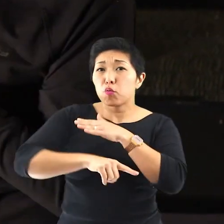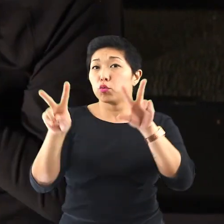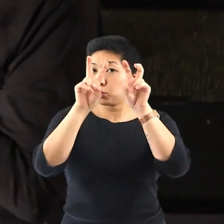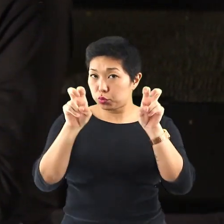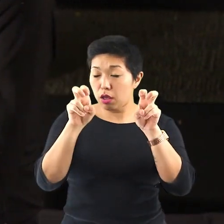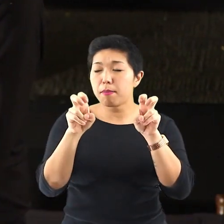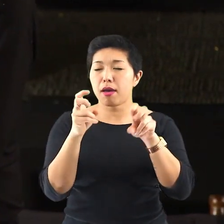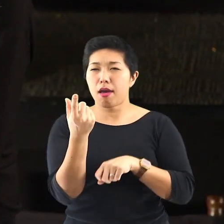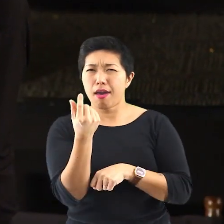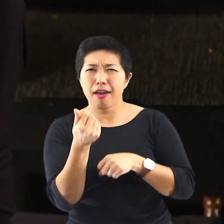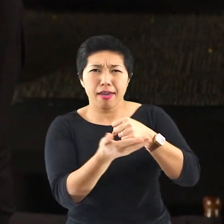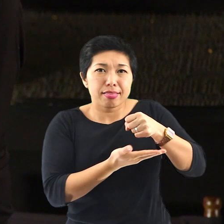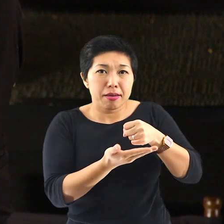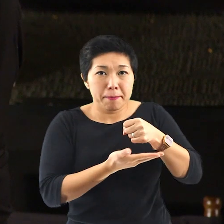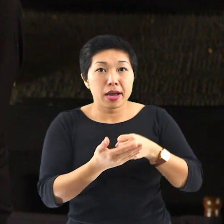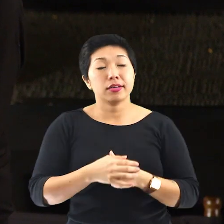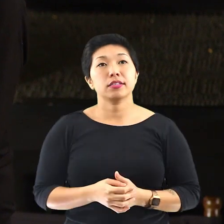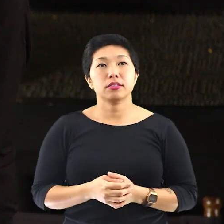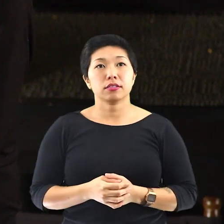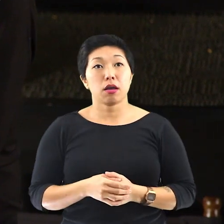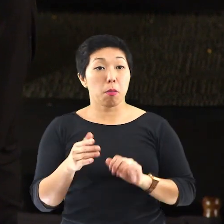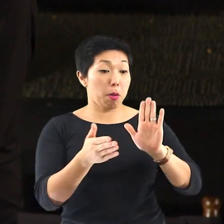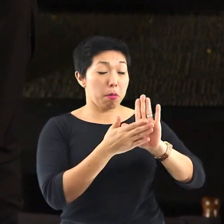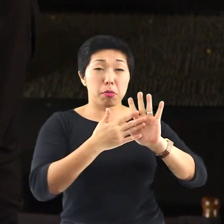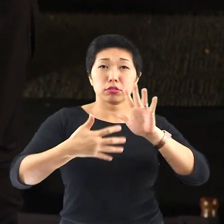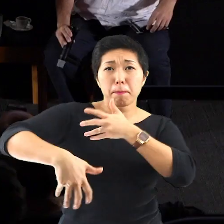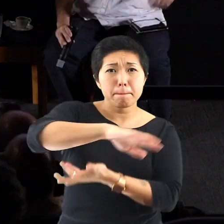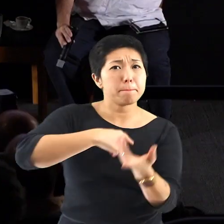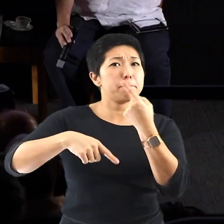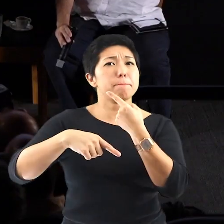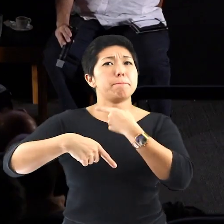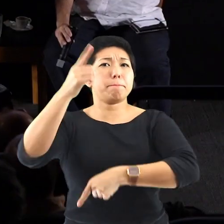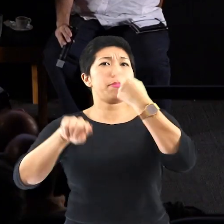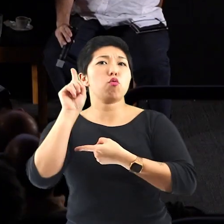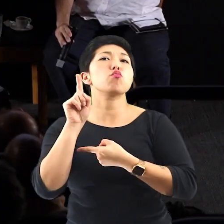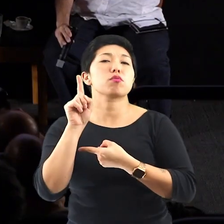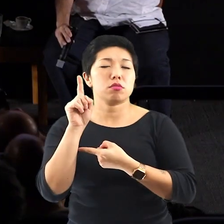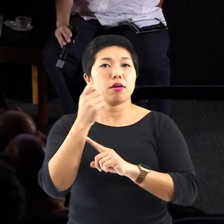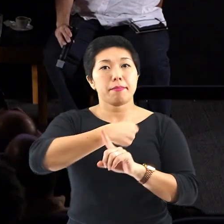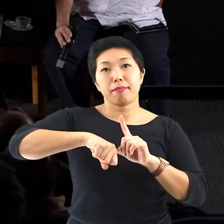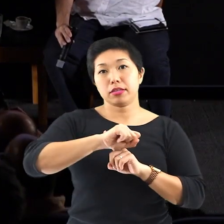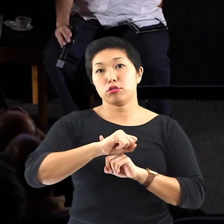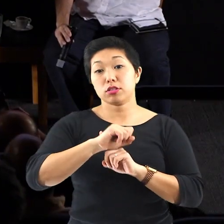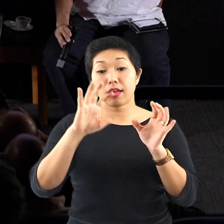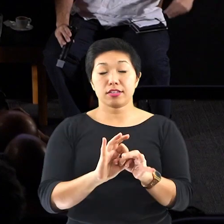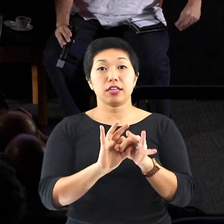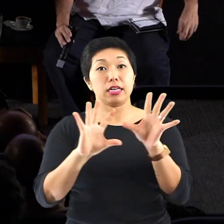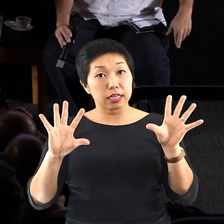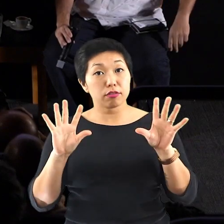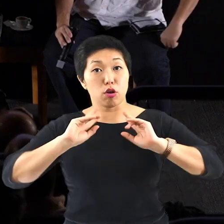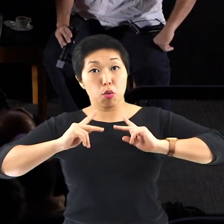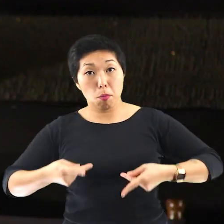esse aqui, Renda Básica, uma proposta radical para uma sociedade